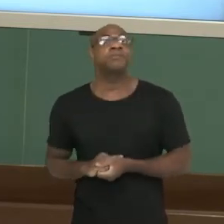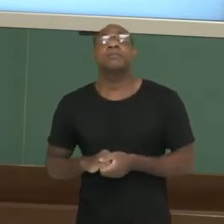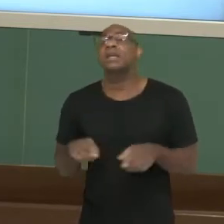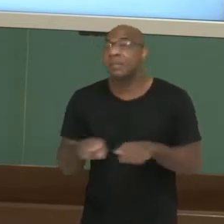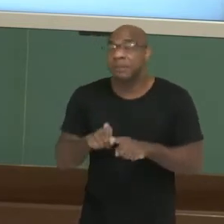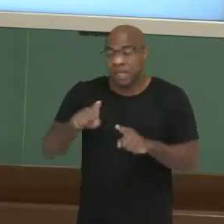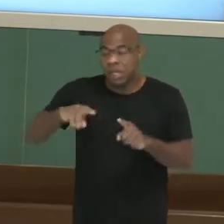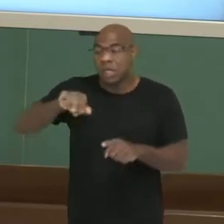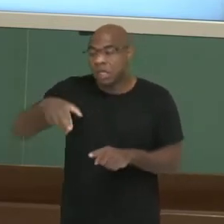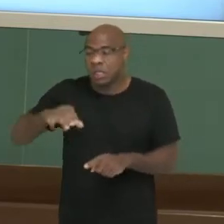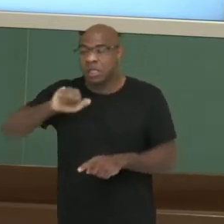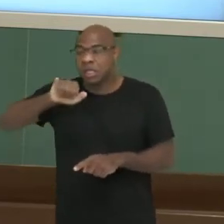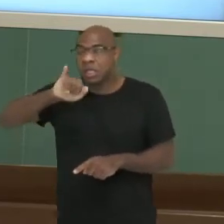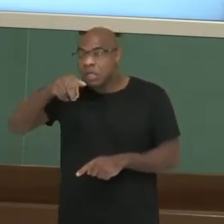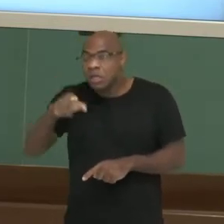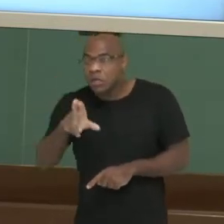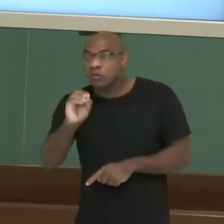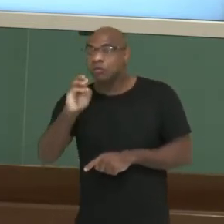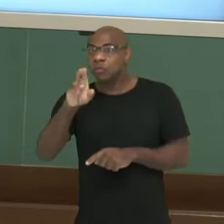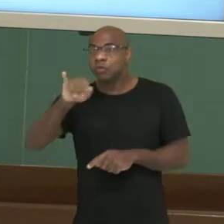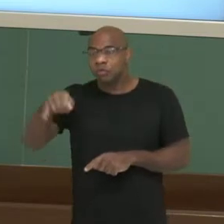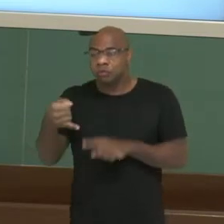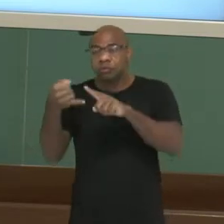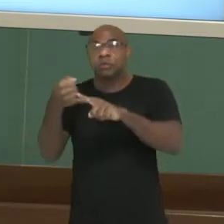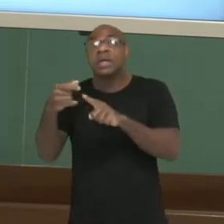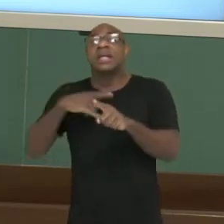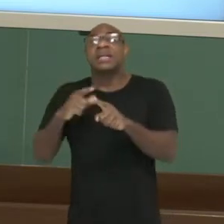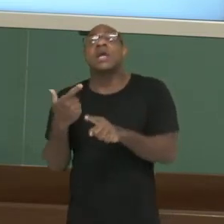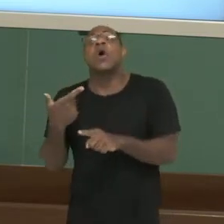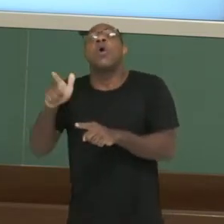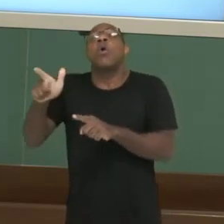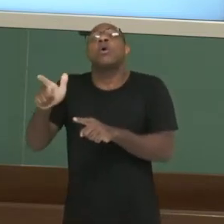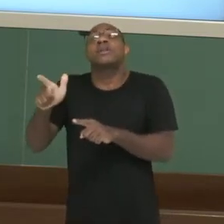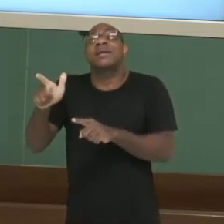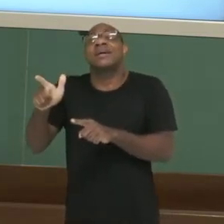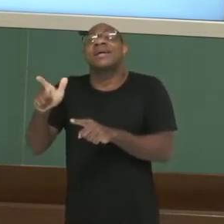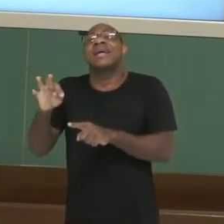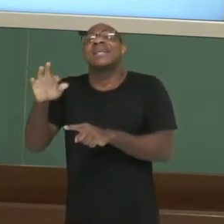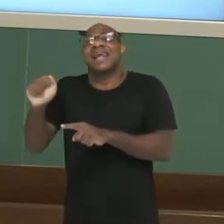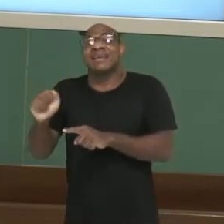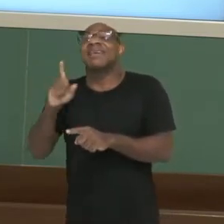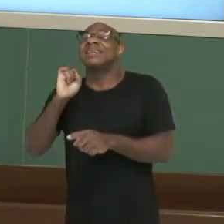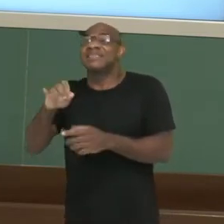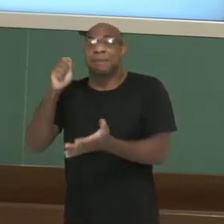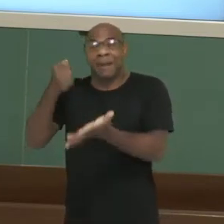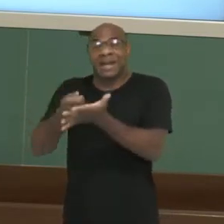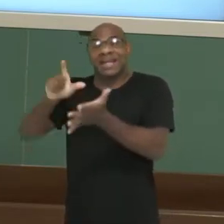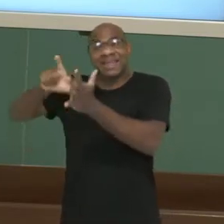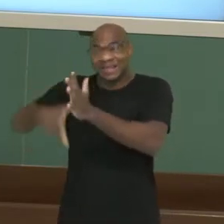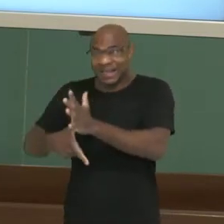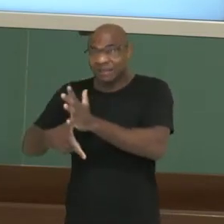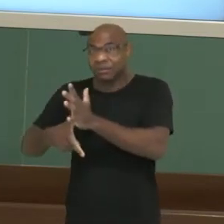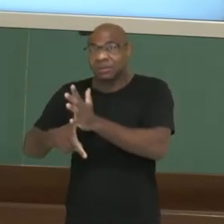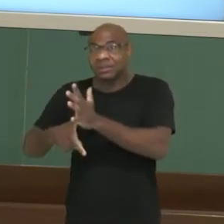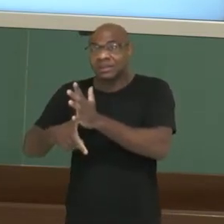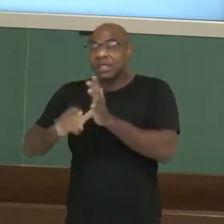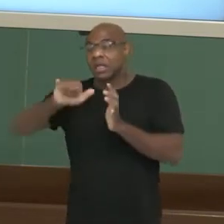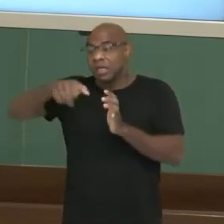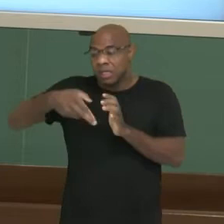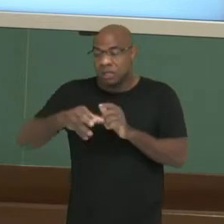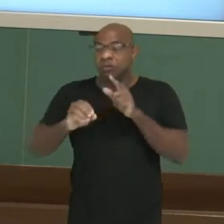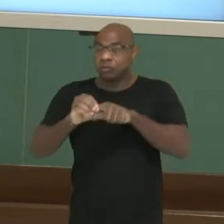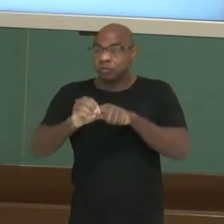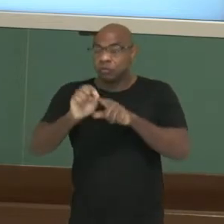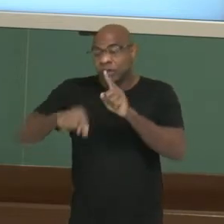dos juros, existe alguma outra taxa em caso de atraso, por exemplo? Será que existe? Ou será que cartão é